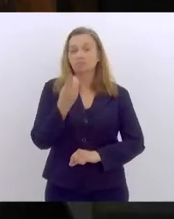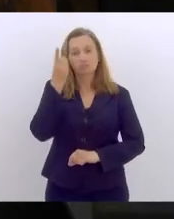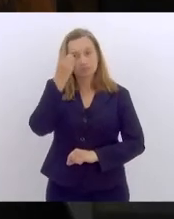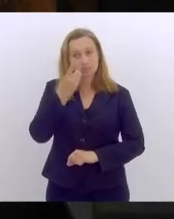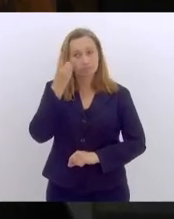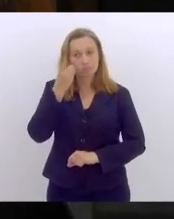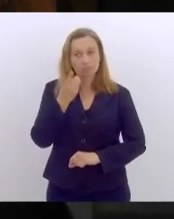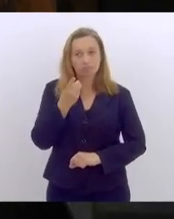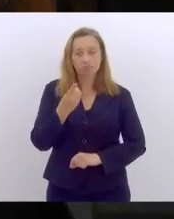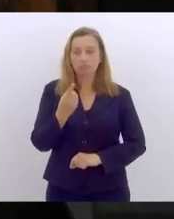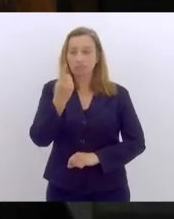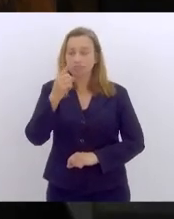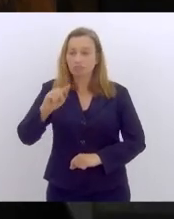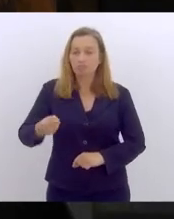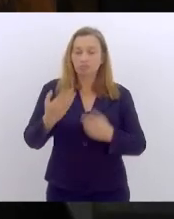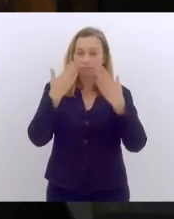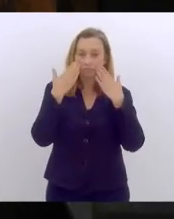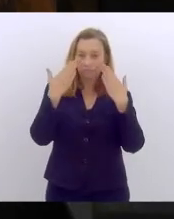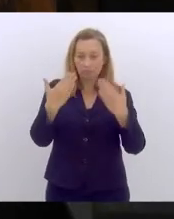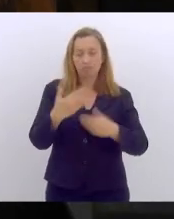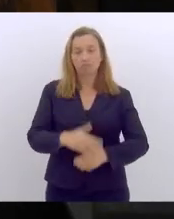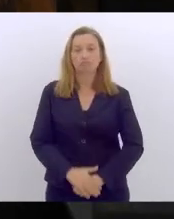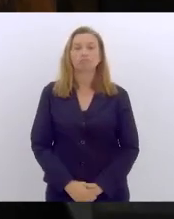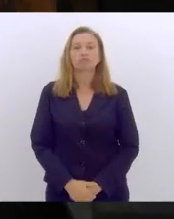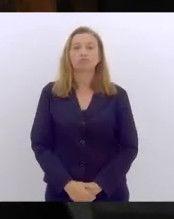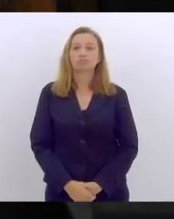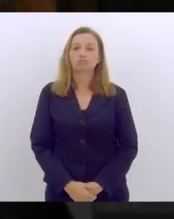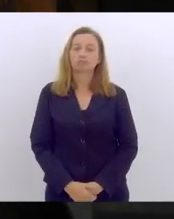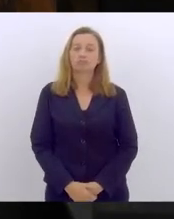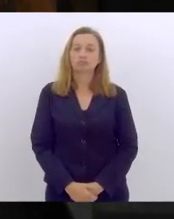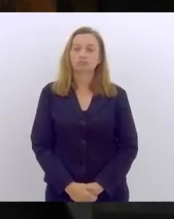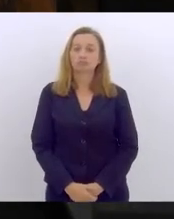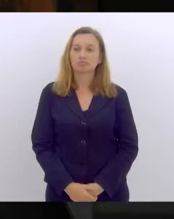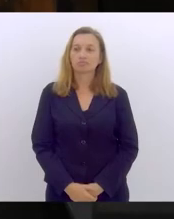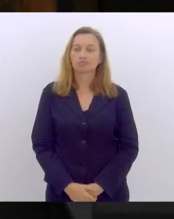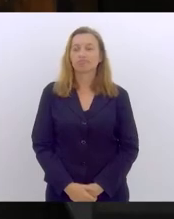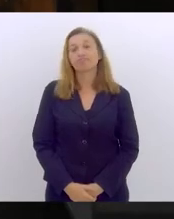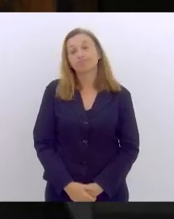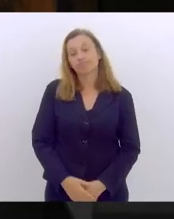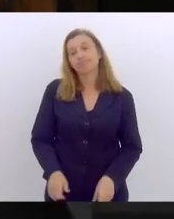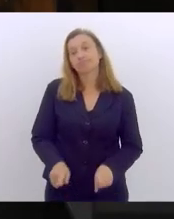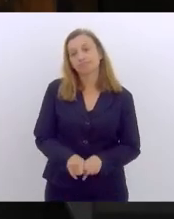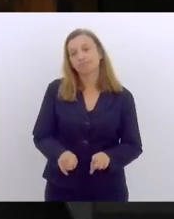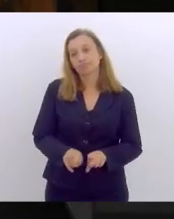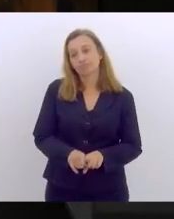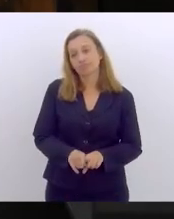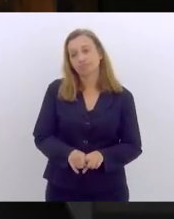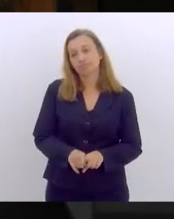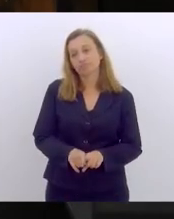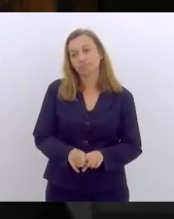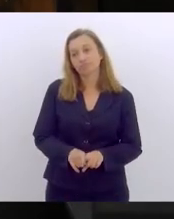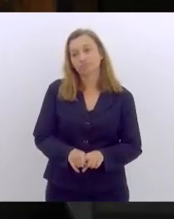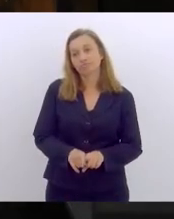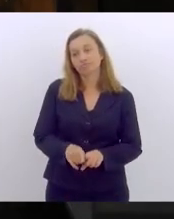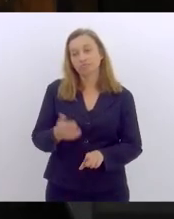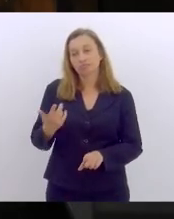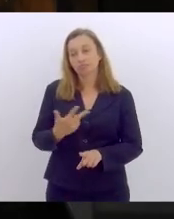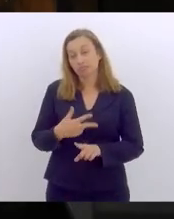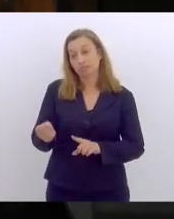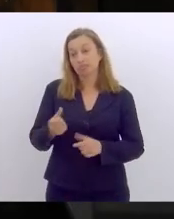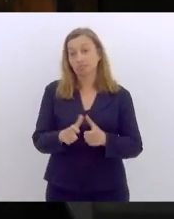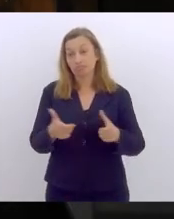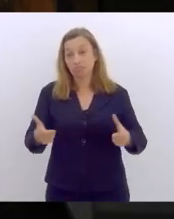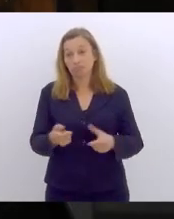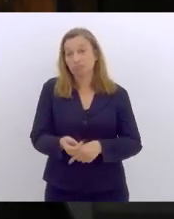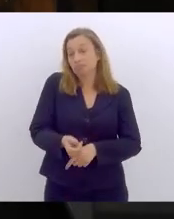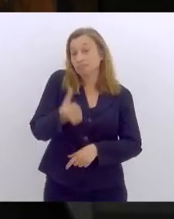em 1.000 apresentados. E a chance também de se errar também é muito grande, né? Quando tem